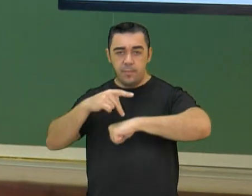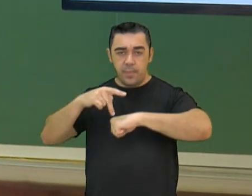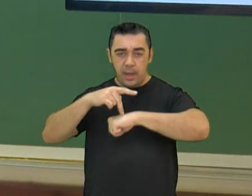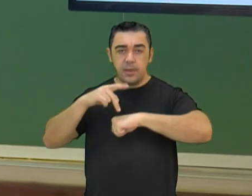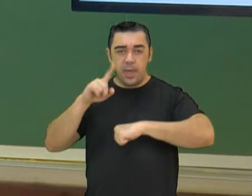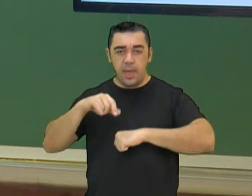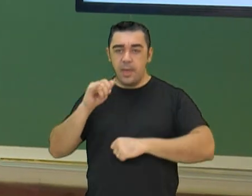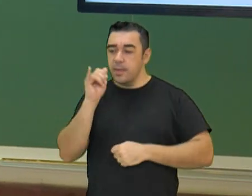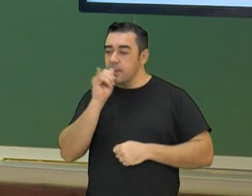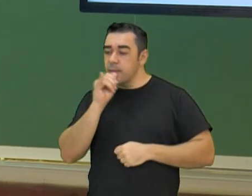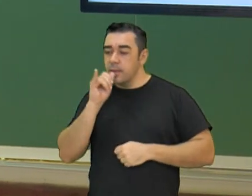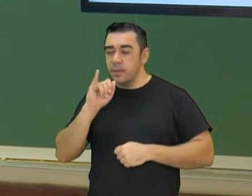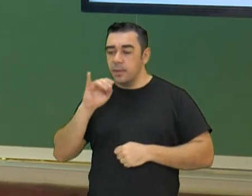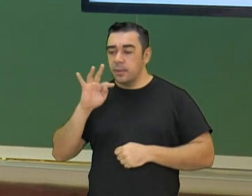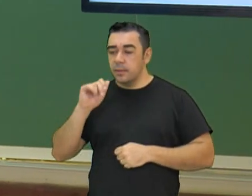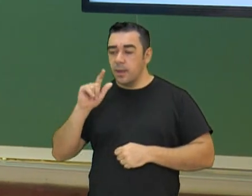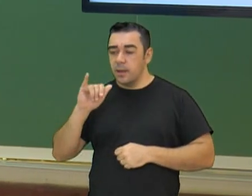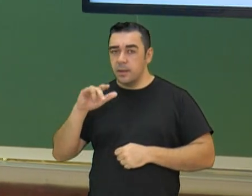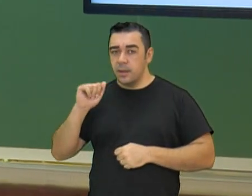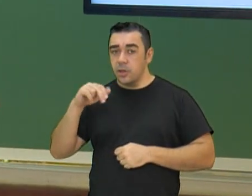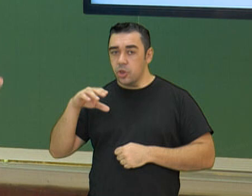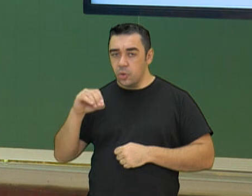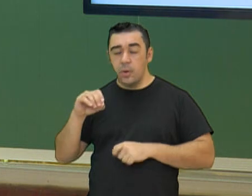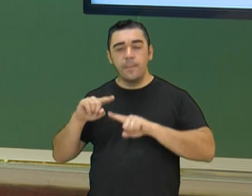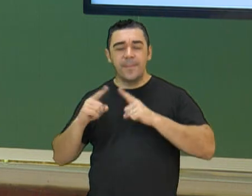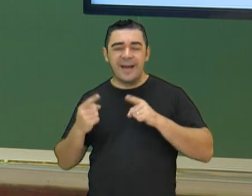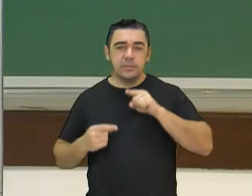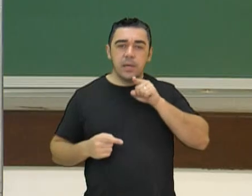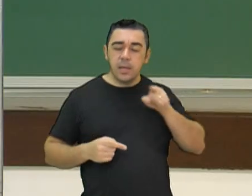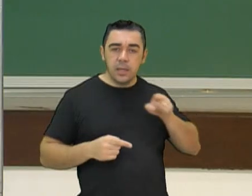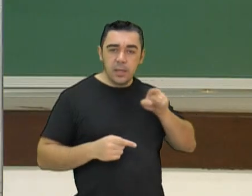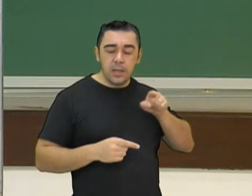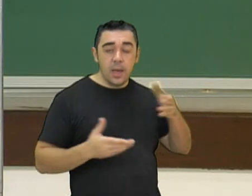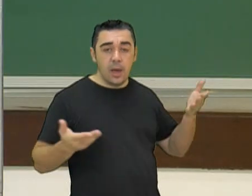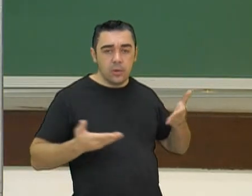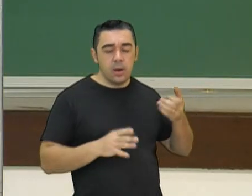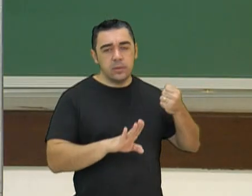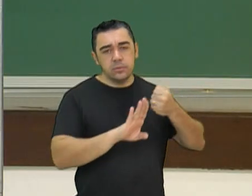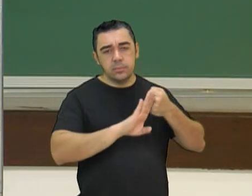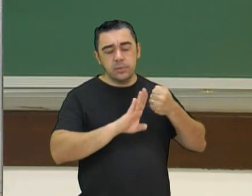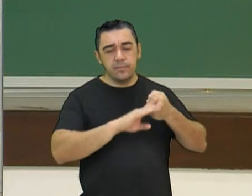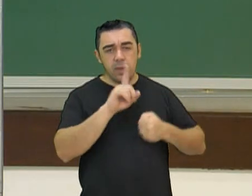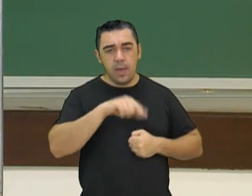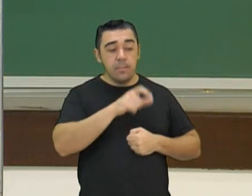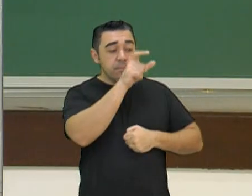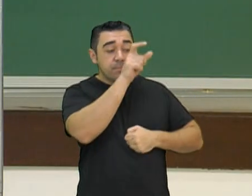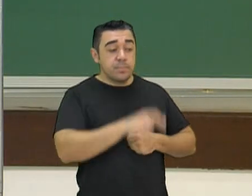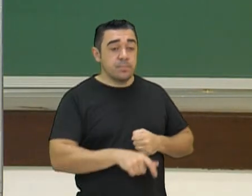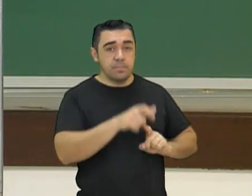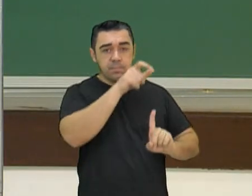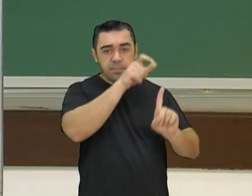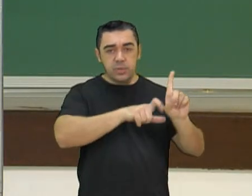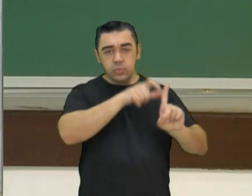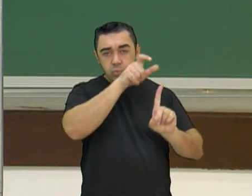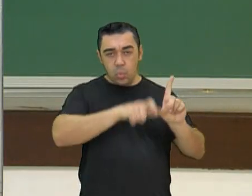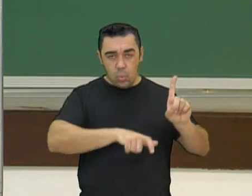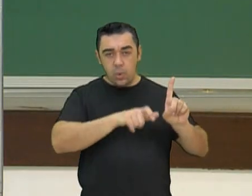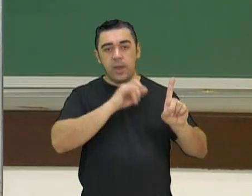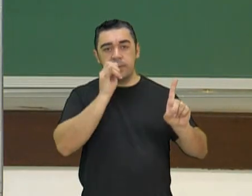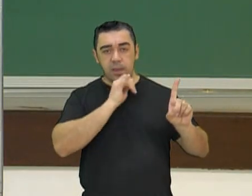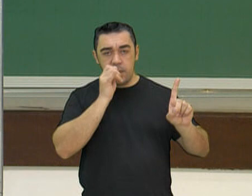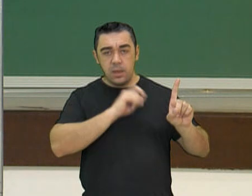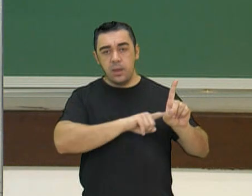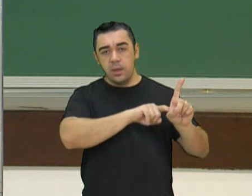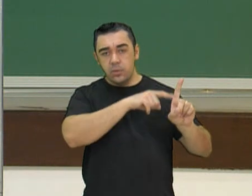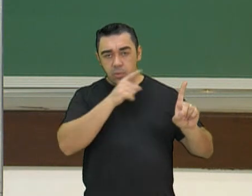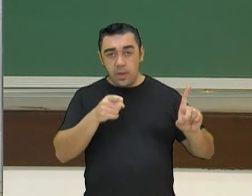um substantivo, né? Porque o adjetivo que se referiu a italiano nessa frase, nesse contexto, foi fanático, ok, pessoal? Então,